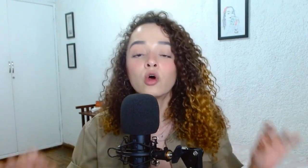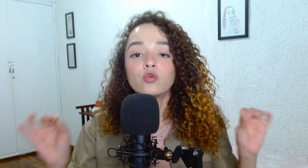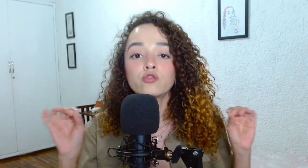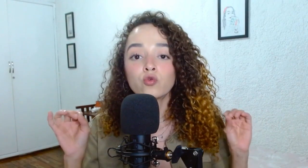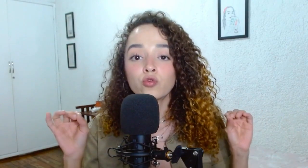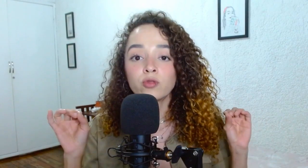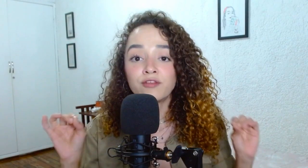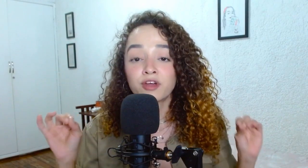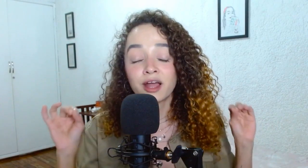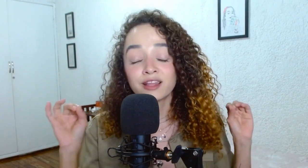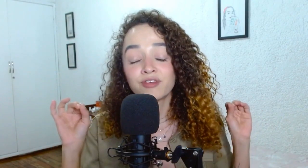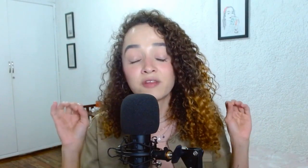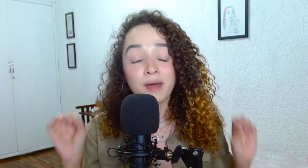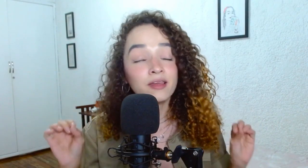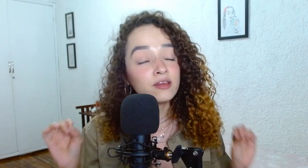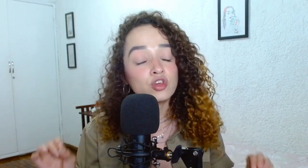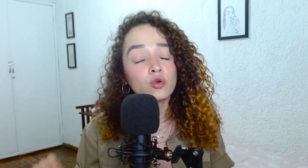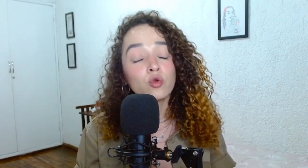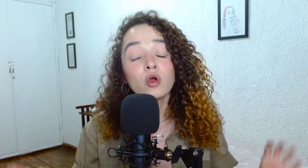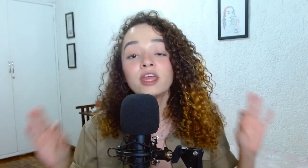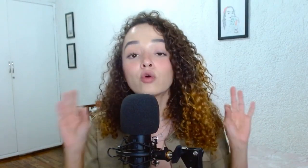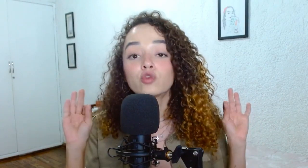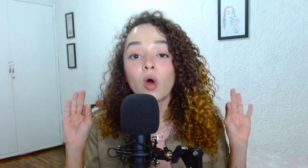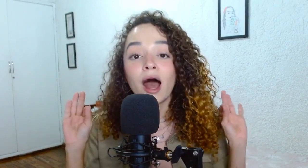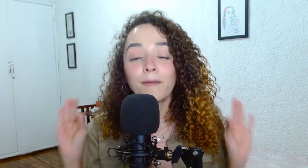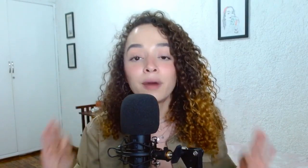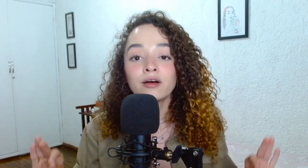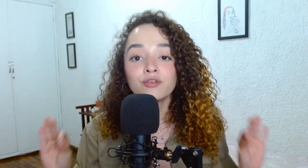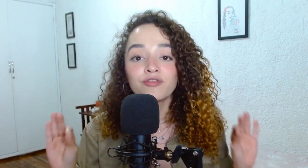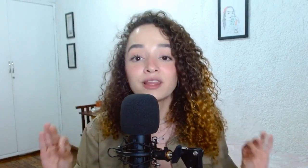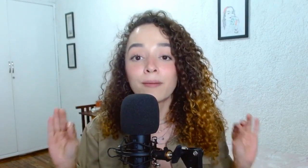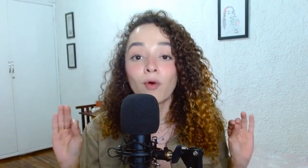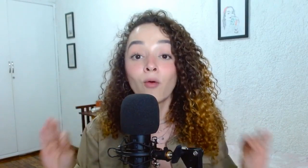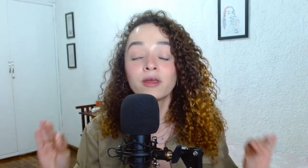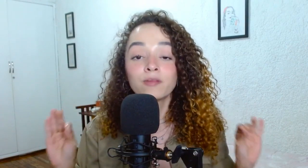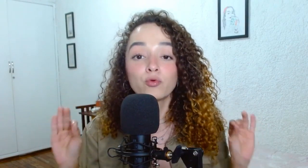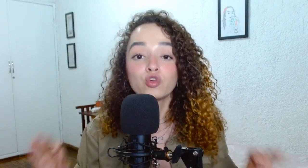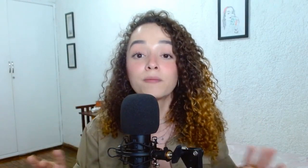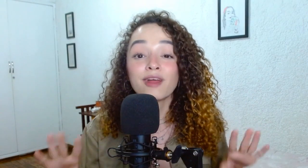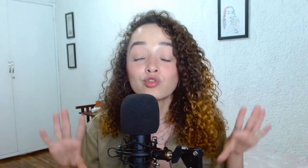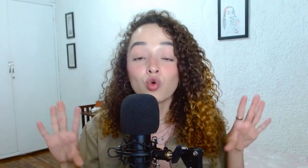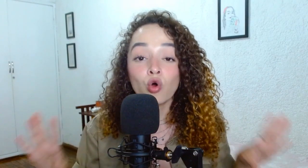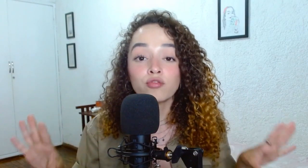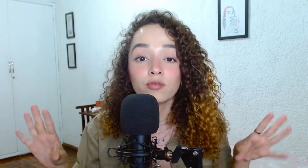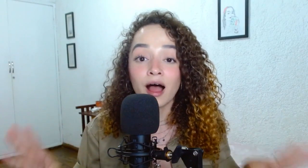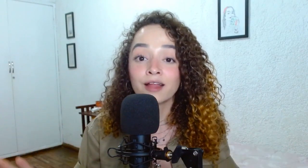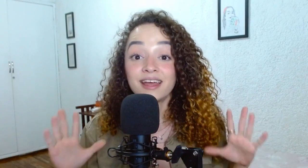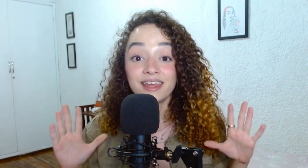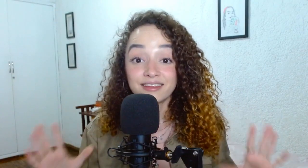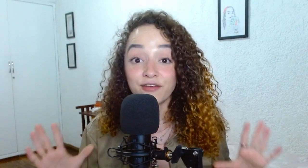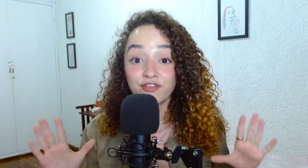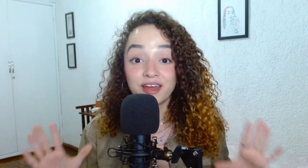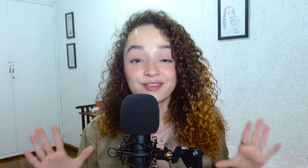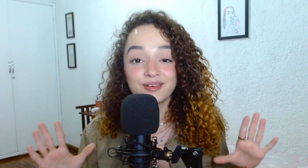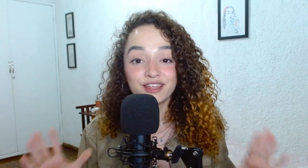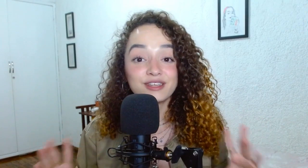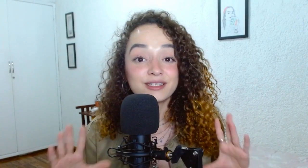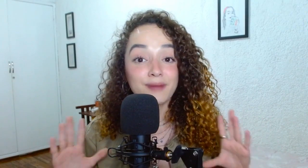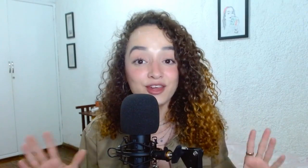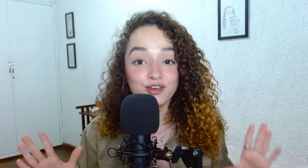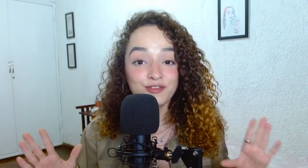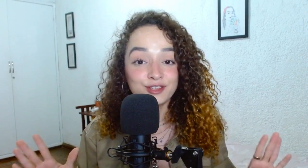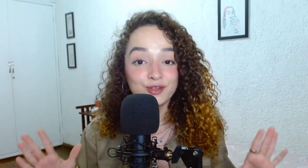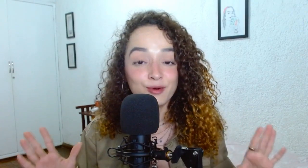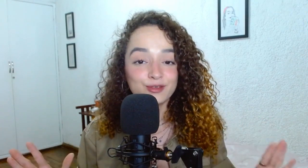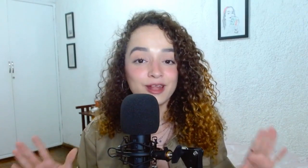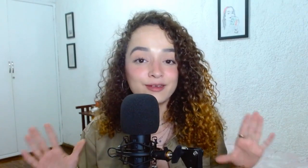desesperado, o discurso dele fica cada vez mais ridículo e eu tô amando vendo a bomba explodir pra todos os lados e tá ficando cada vez